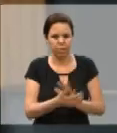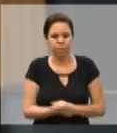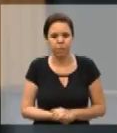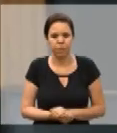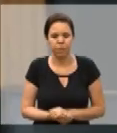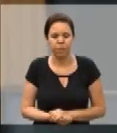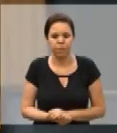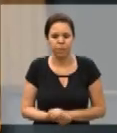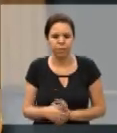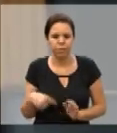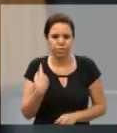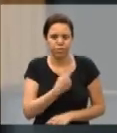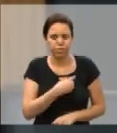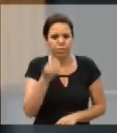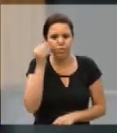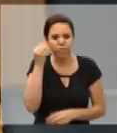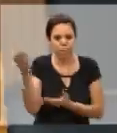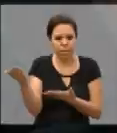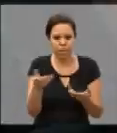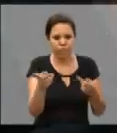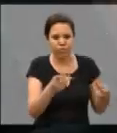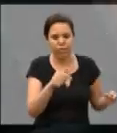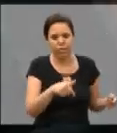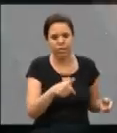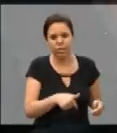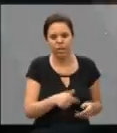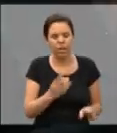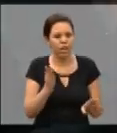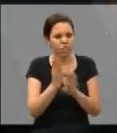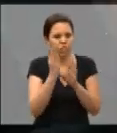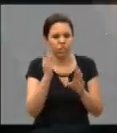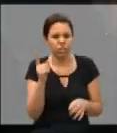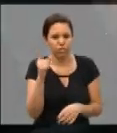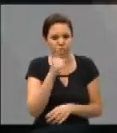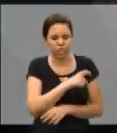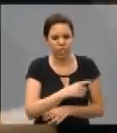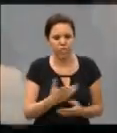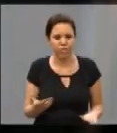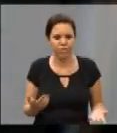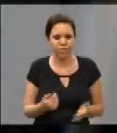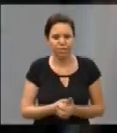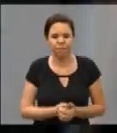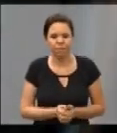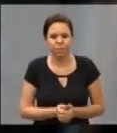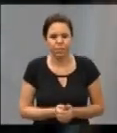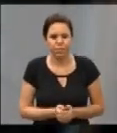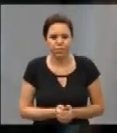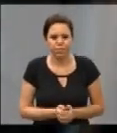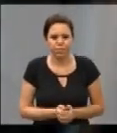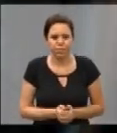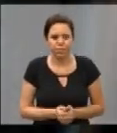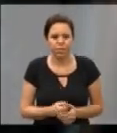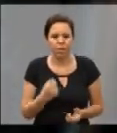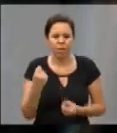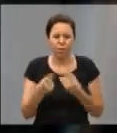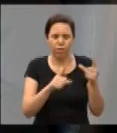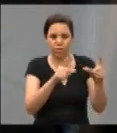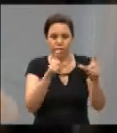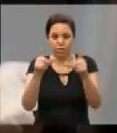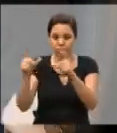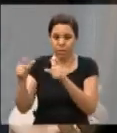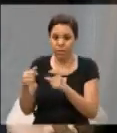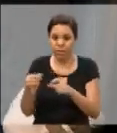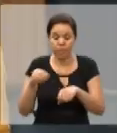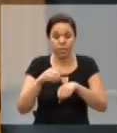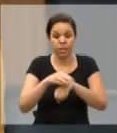Eu já ia falar agora, pra gente tentar trazê-lo. Achar o Rodrigo é uma agulha no palheiro, entendeu? Eu brinco, porque eu tenho umas fotos, depois eu